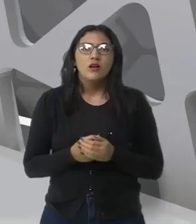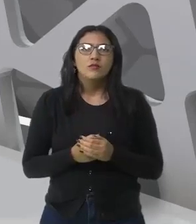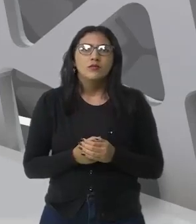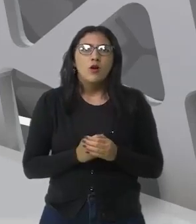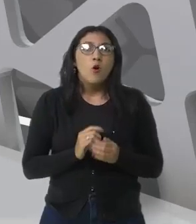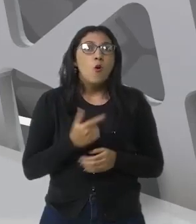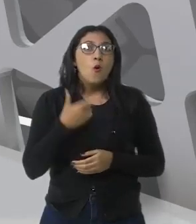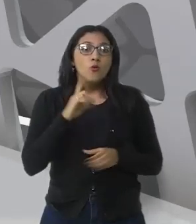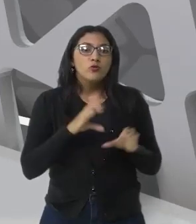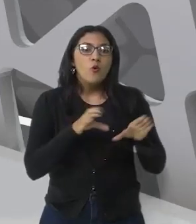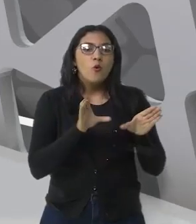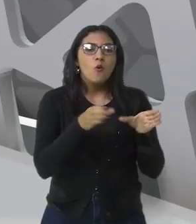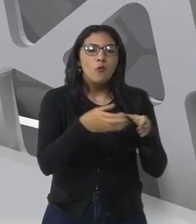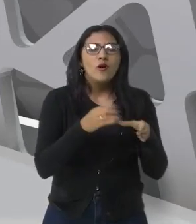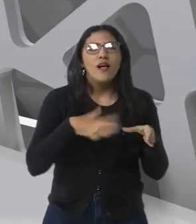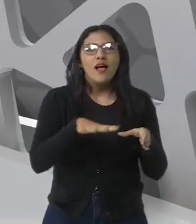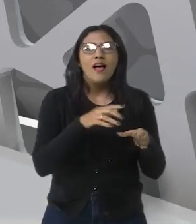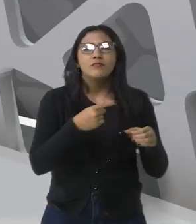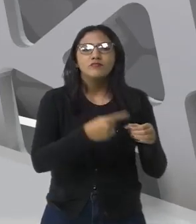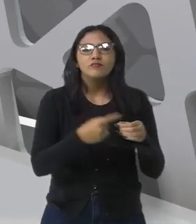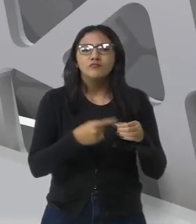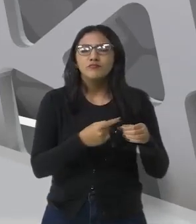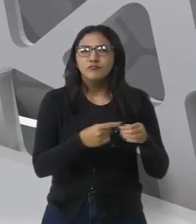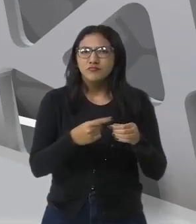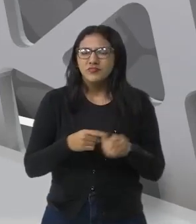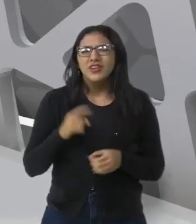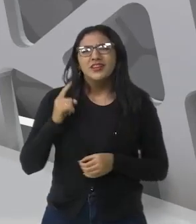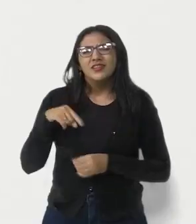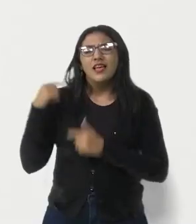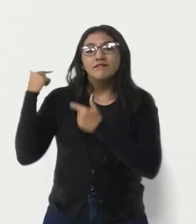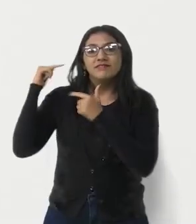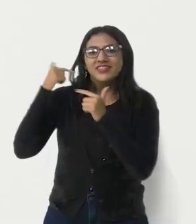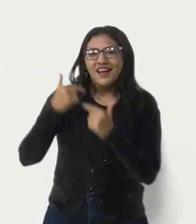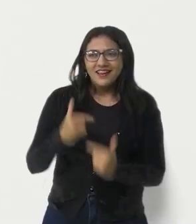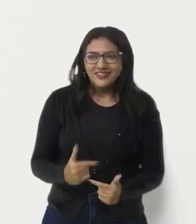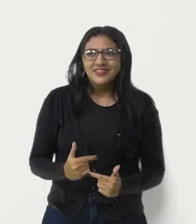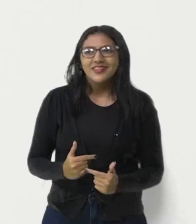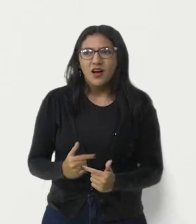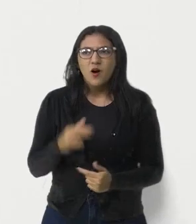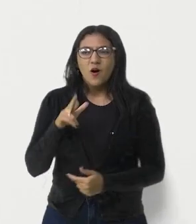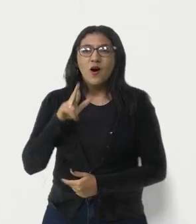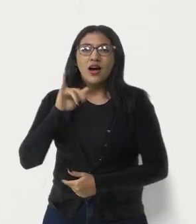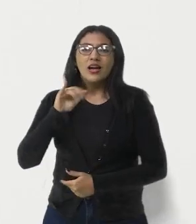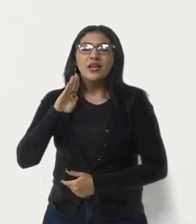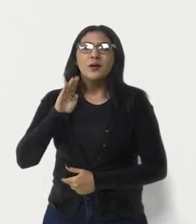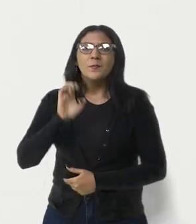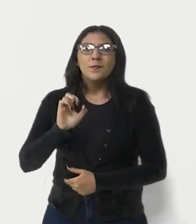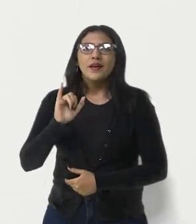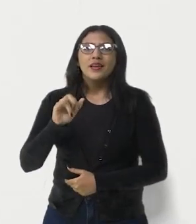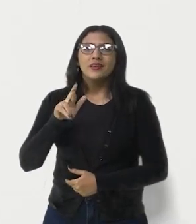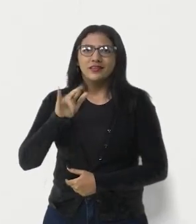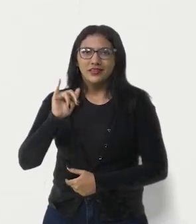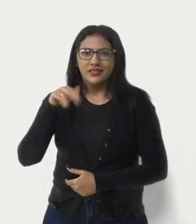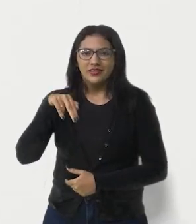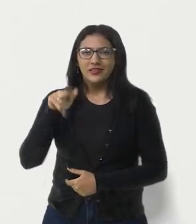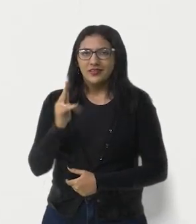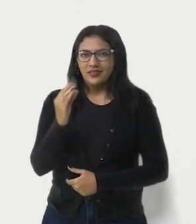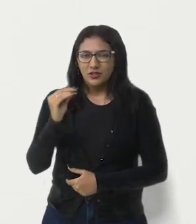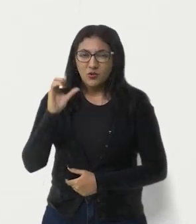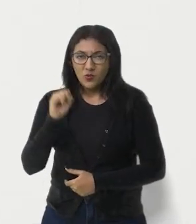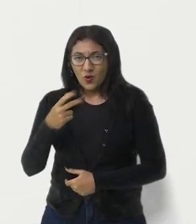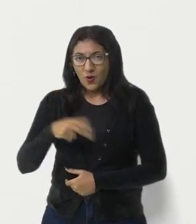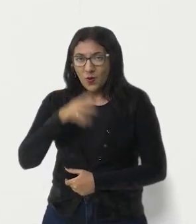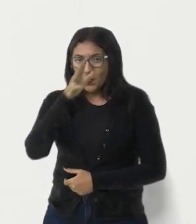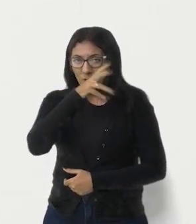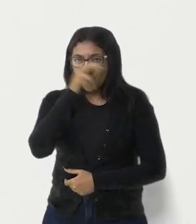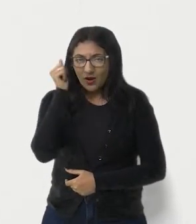as comunidades ribeirinhas. Então, as populações tradicionais, ou como a gente chama os ribeirinhos ou os caboclos ribeirinhos,